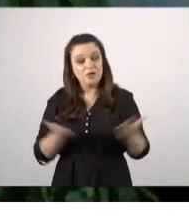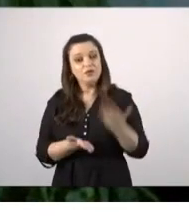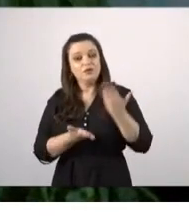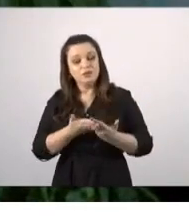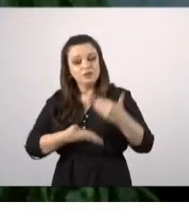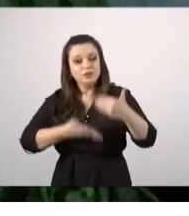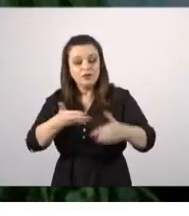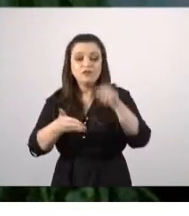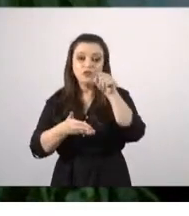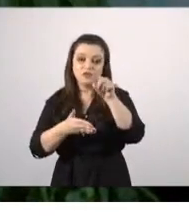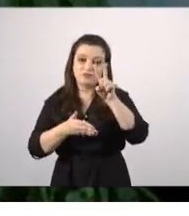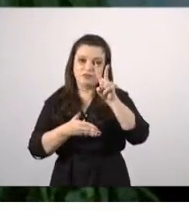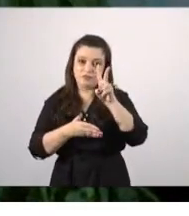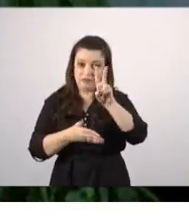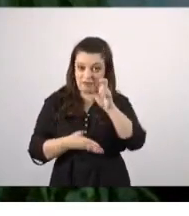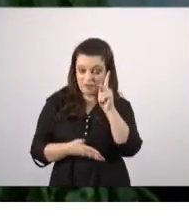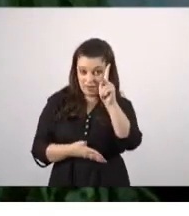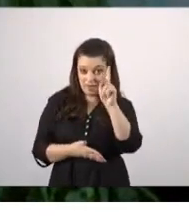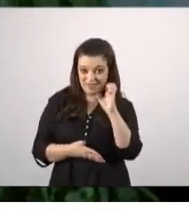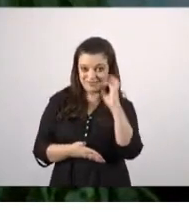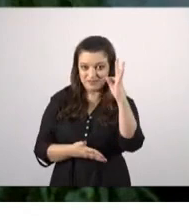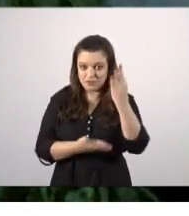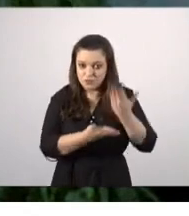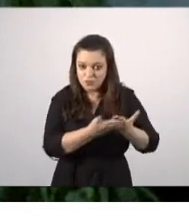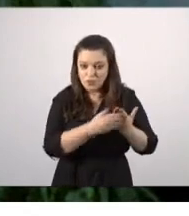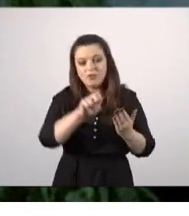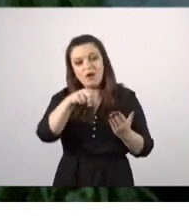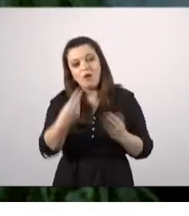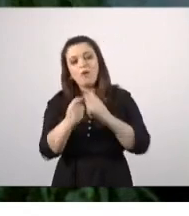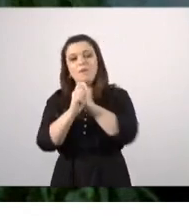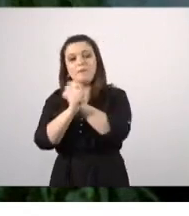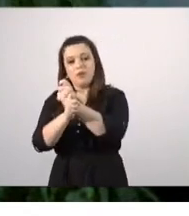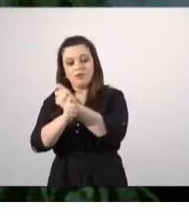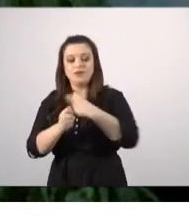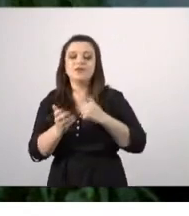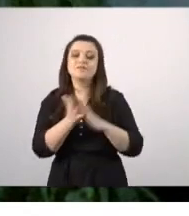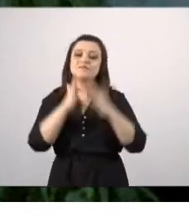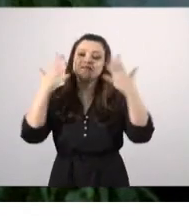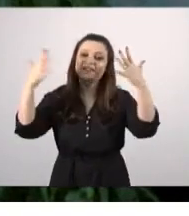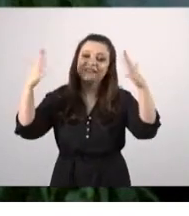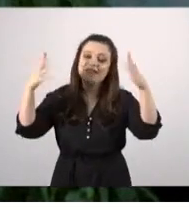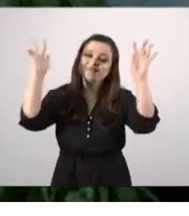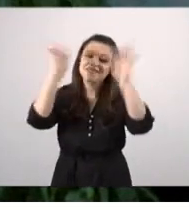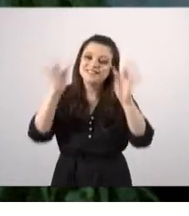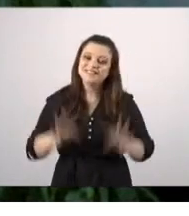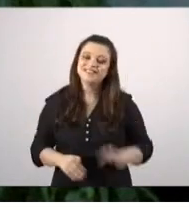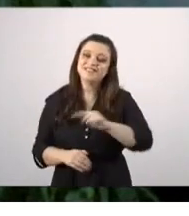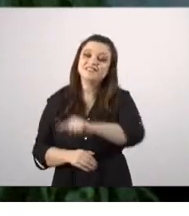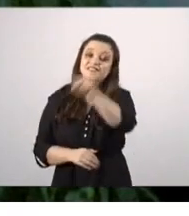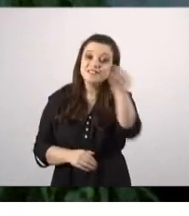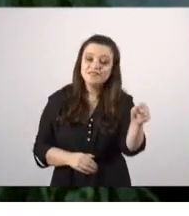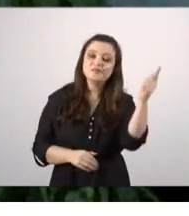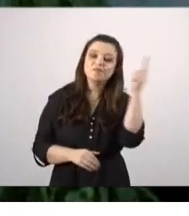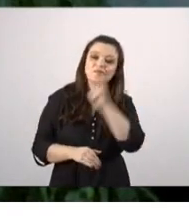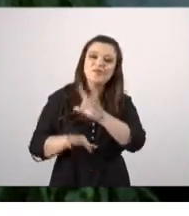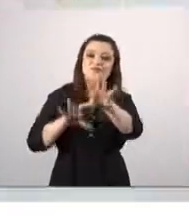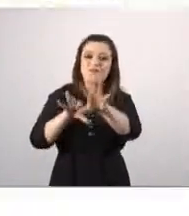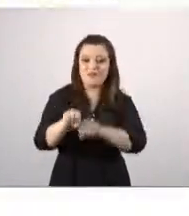at PUCPR. Parabéns e felicitações pela sua